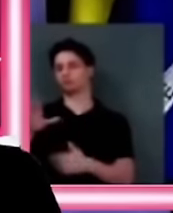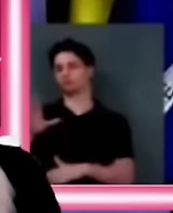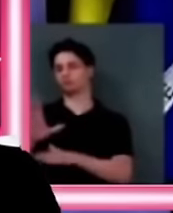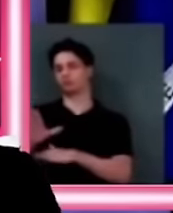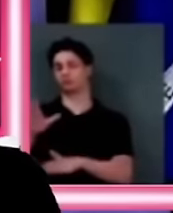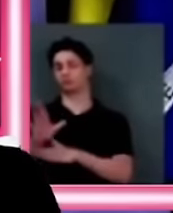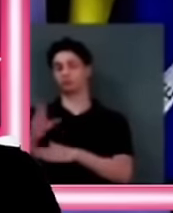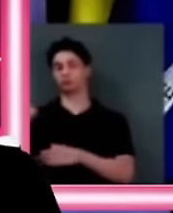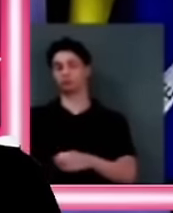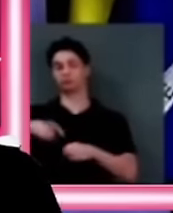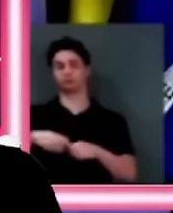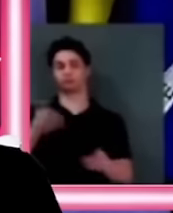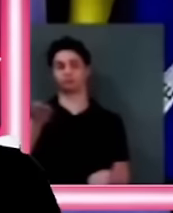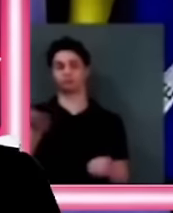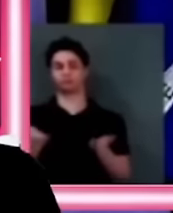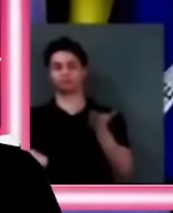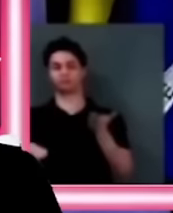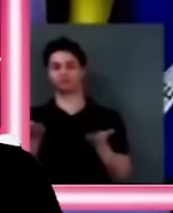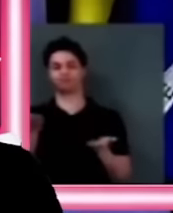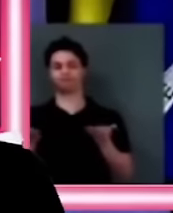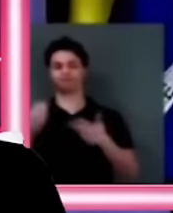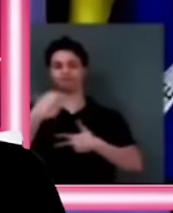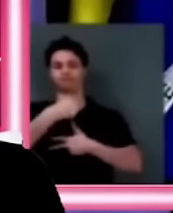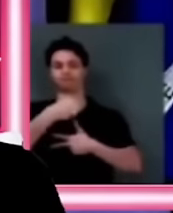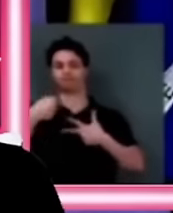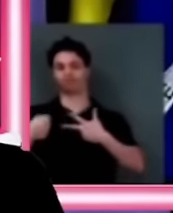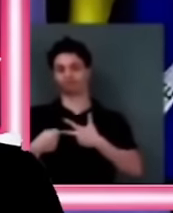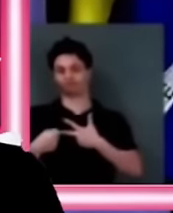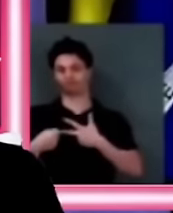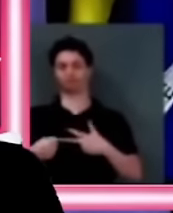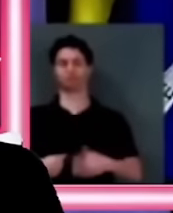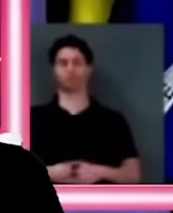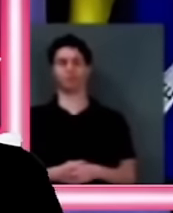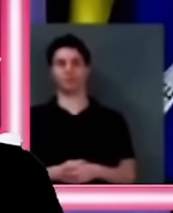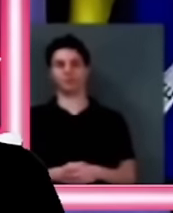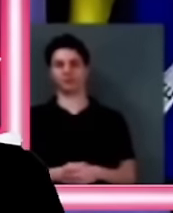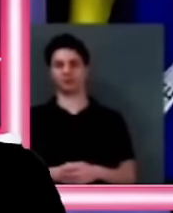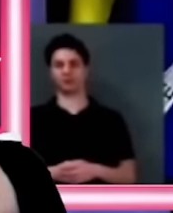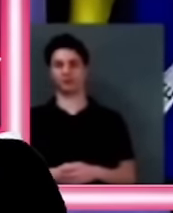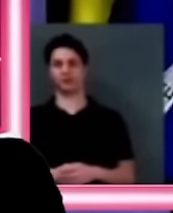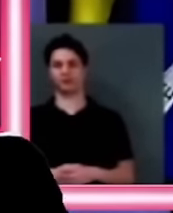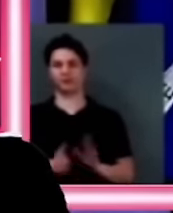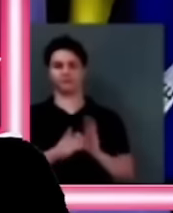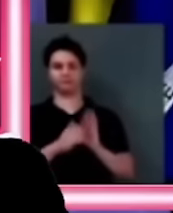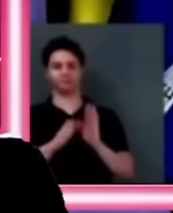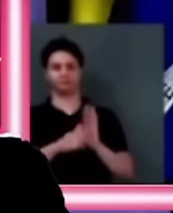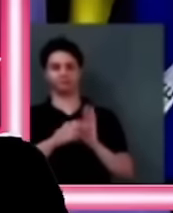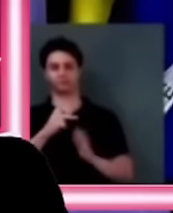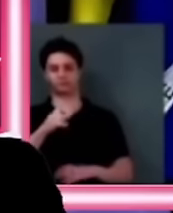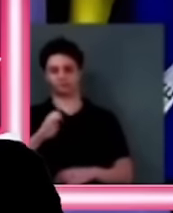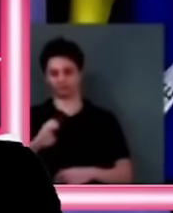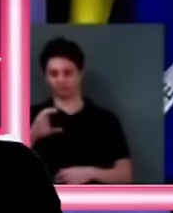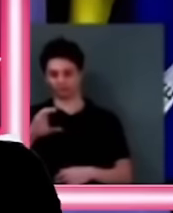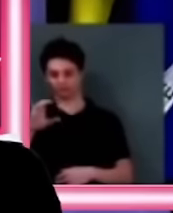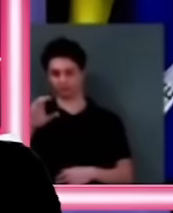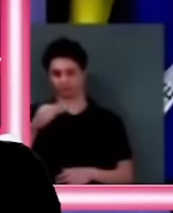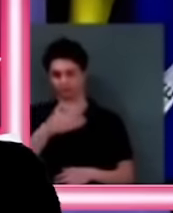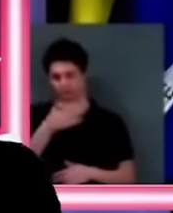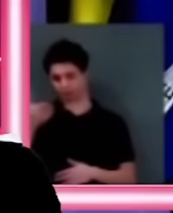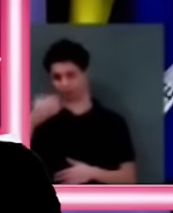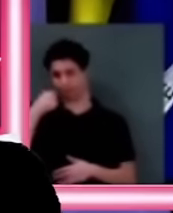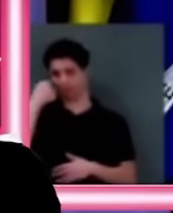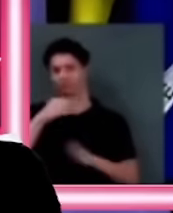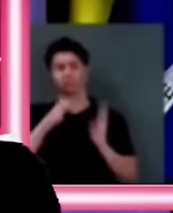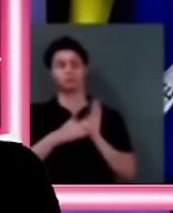equilíbrio e da harmonia entre os poderes da República no nosso país a PEC senhoras senadoras e senhores senadores